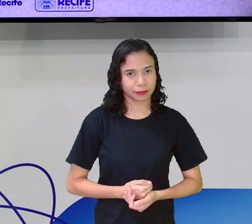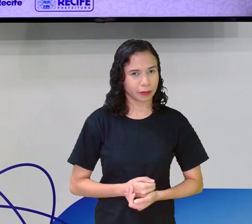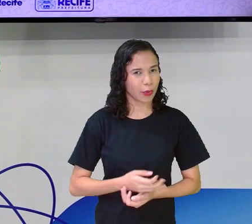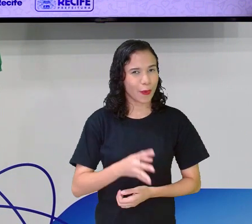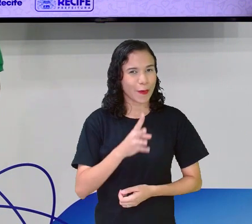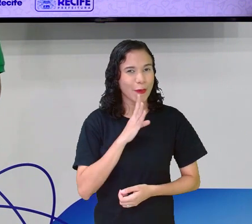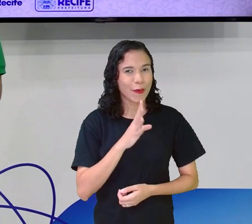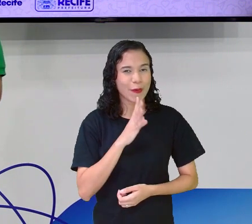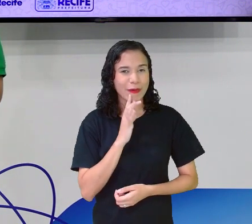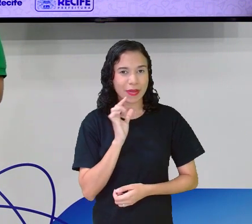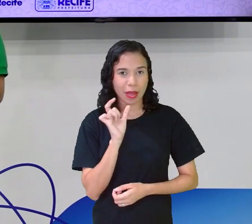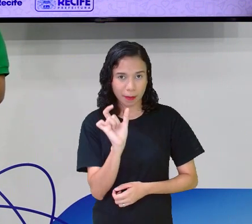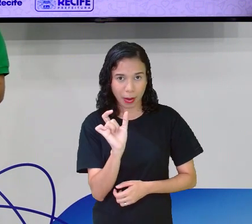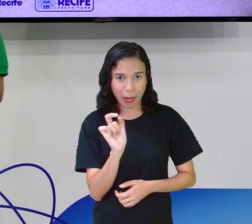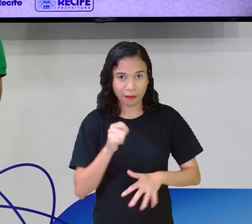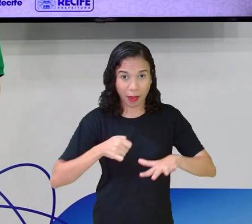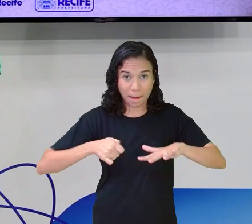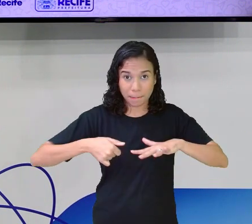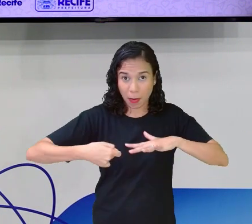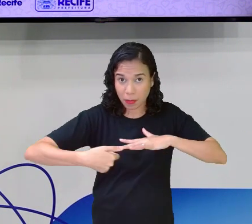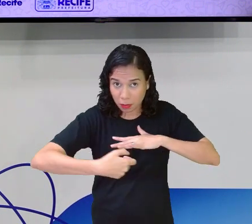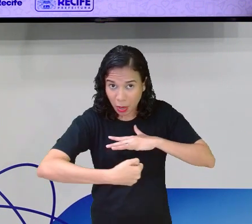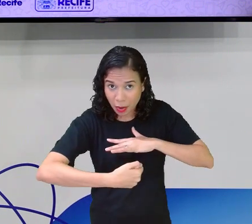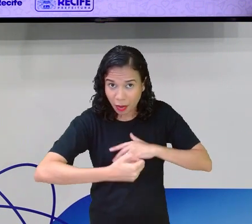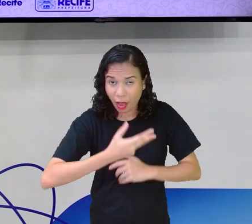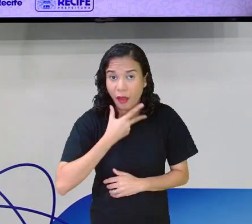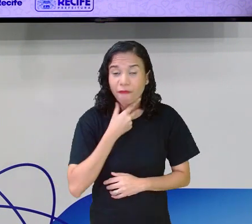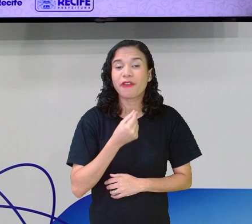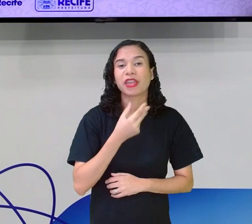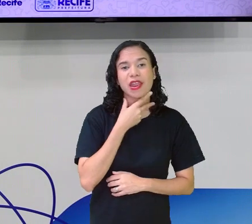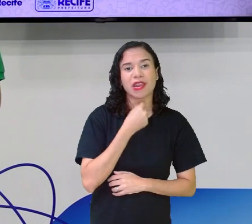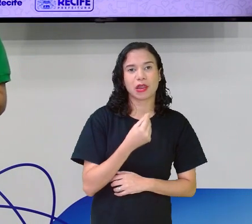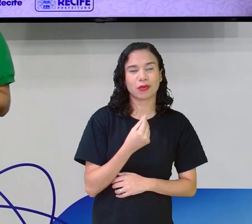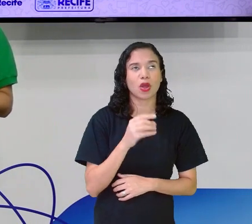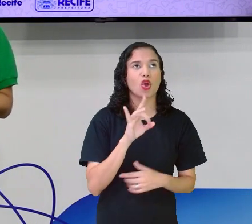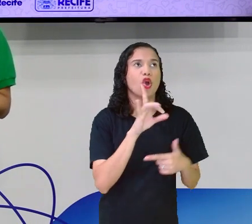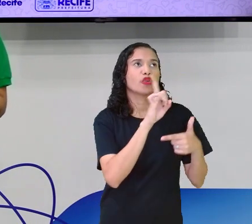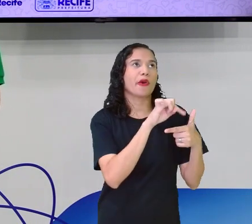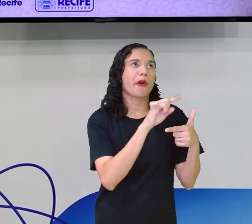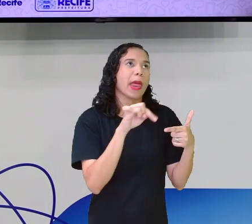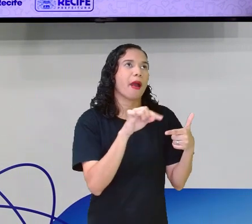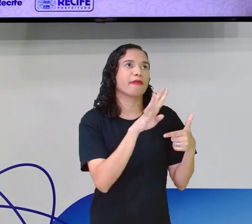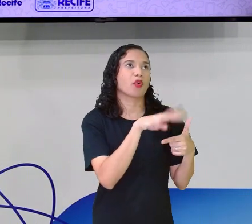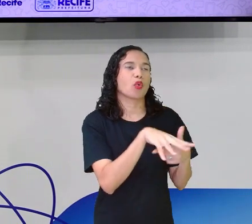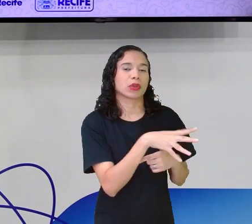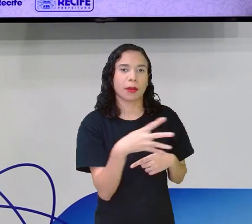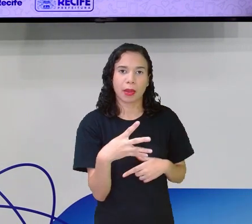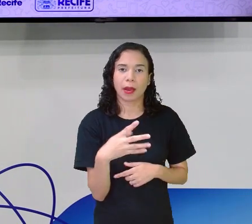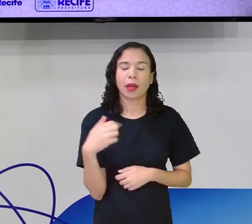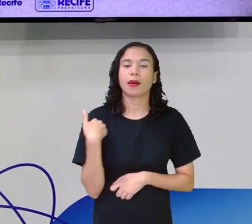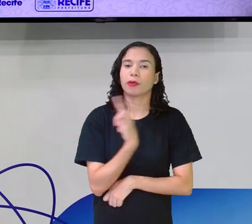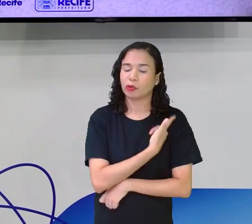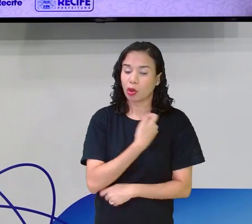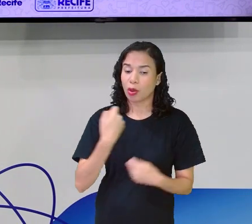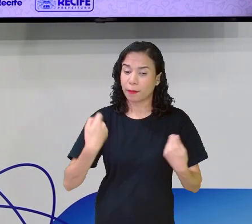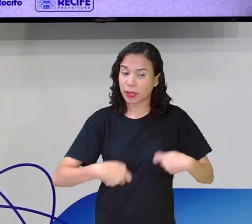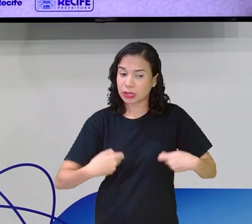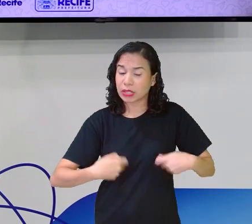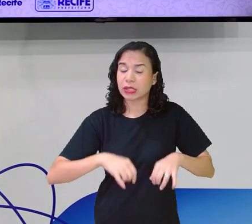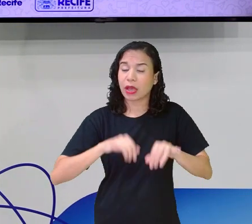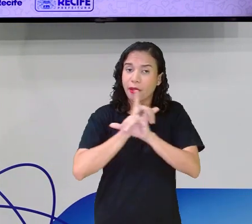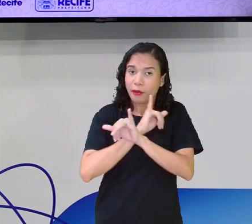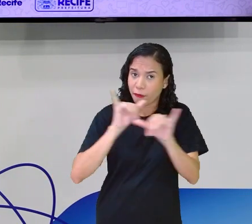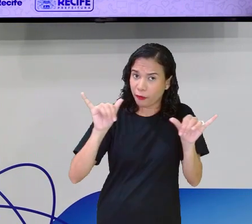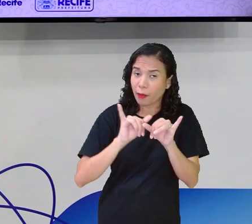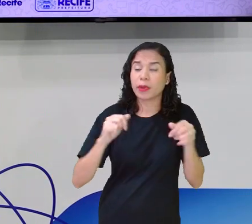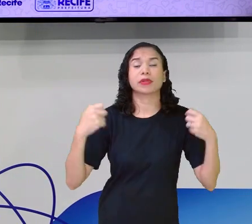Conhecem a palavra fake news, né? Não só nos gráficos, nas tabelas. Para a gente ter algum tipo de